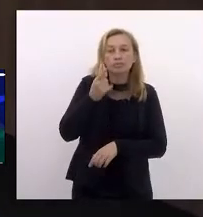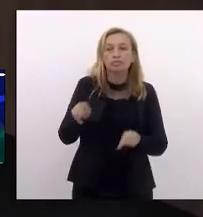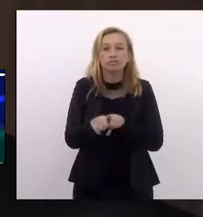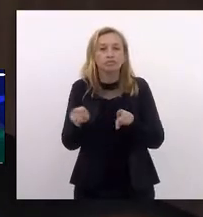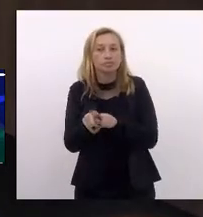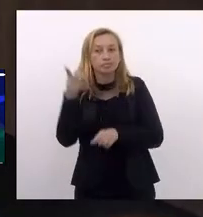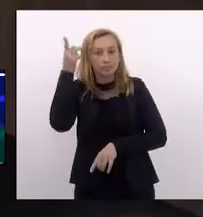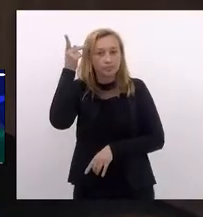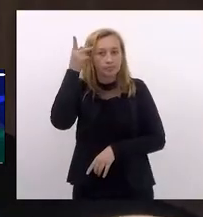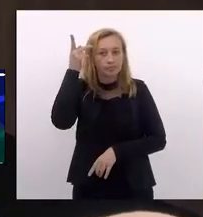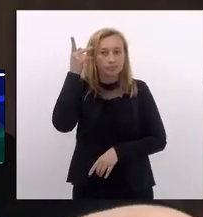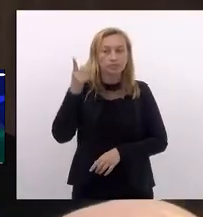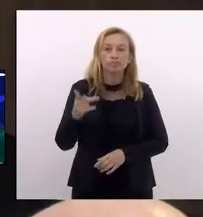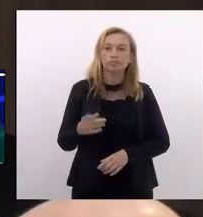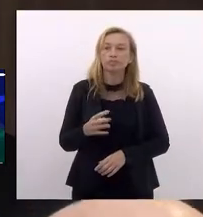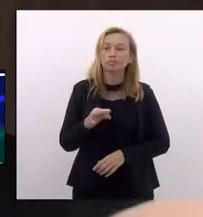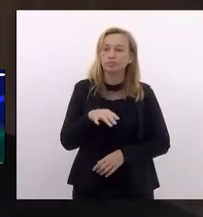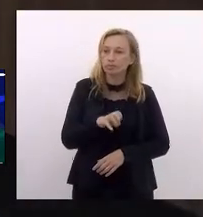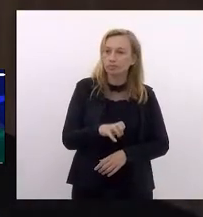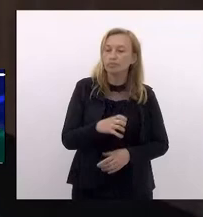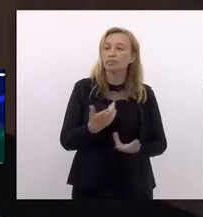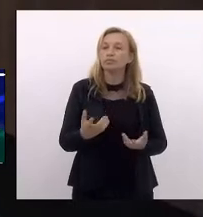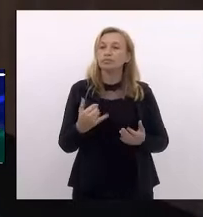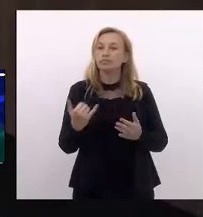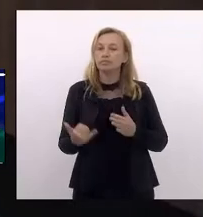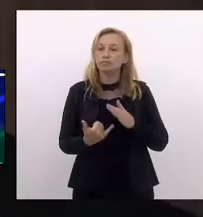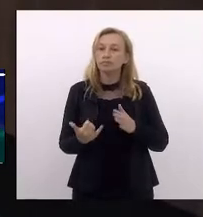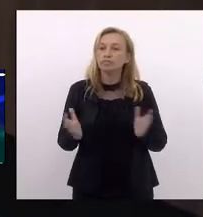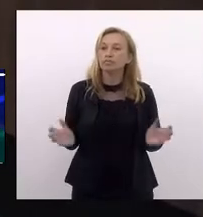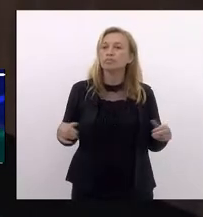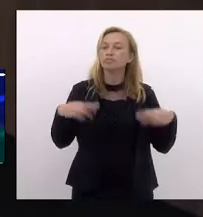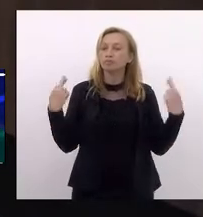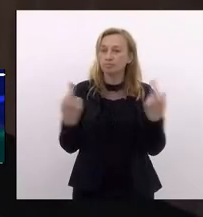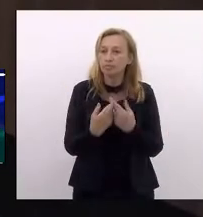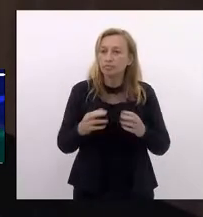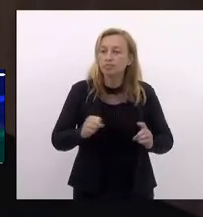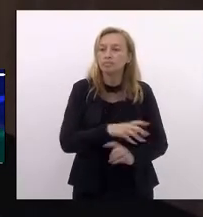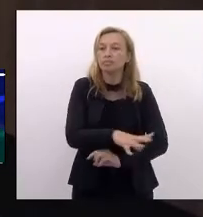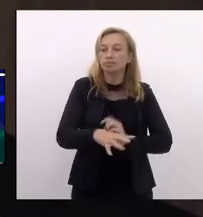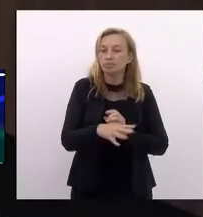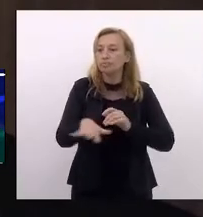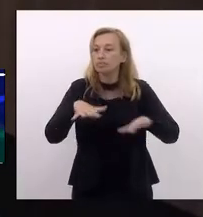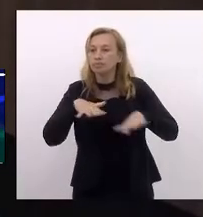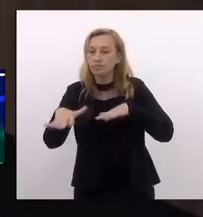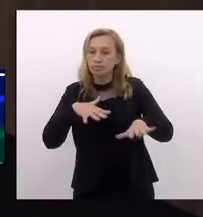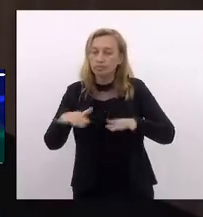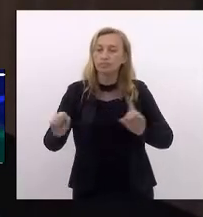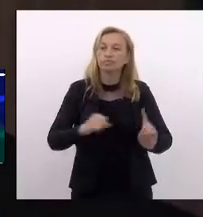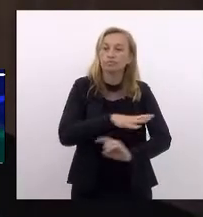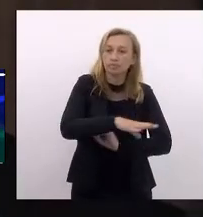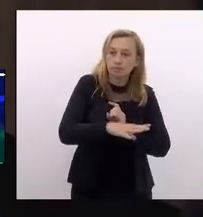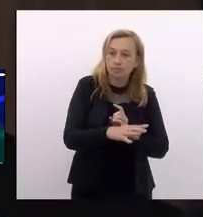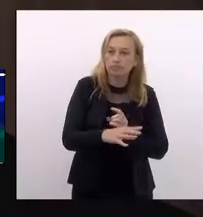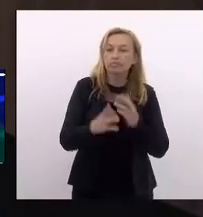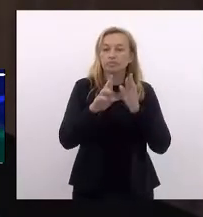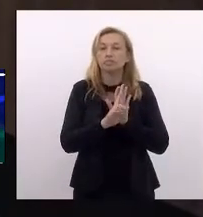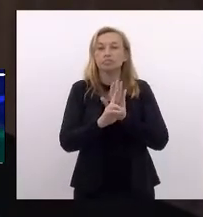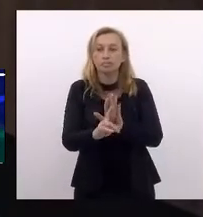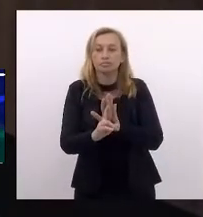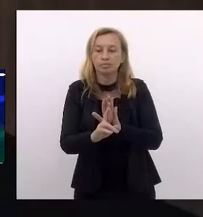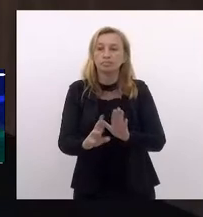Paulo um comitê institucional que reúne na sociedade civil movimentos sociais e